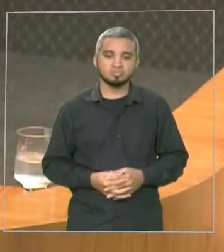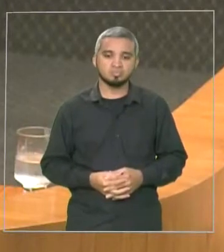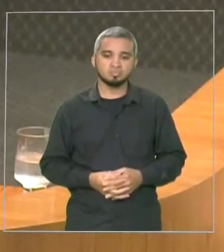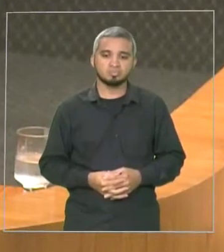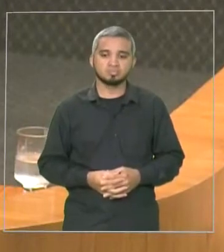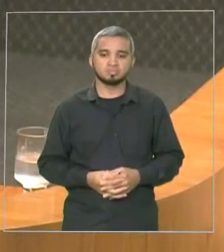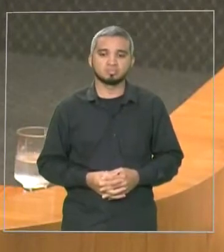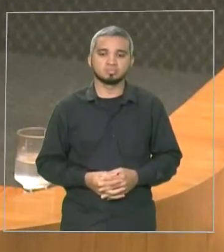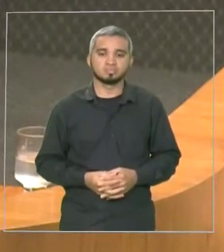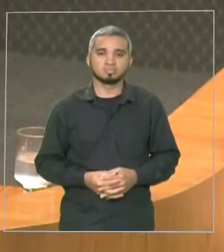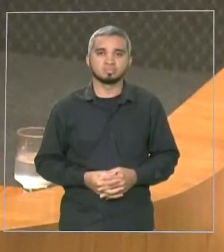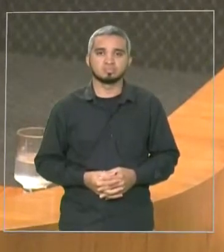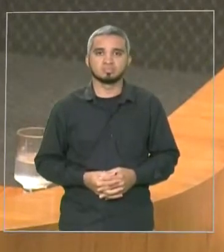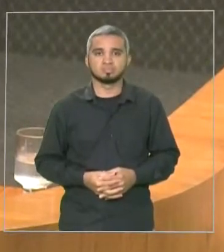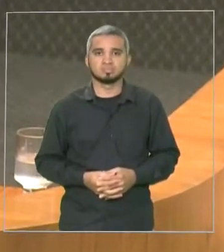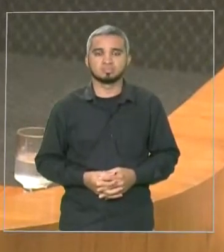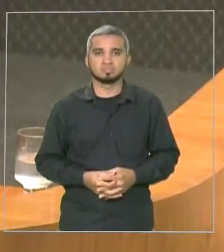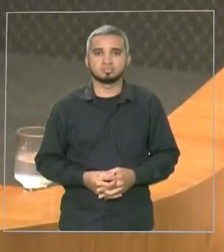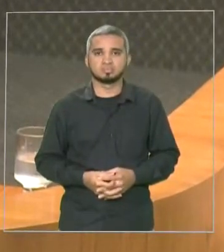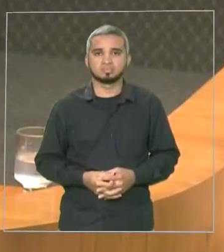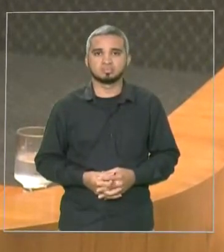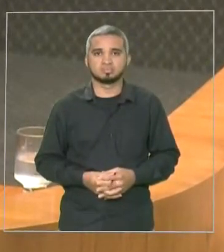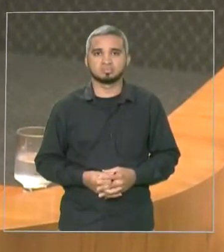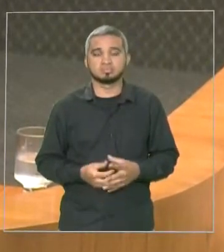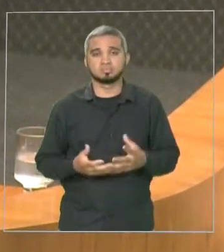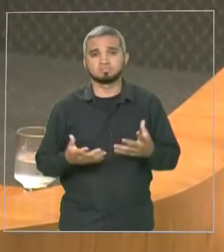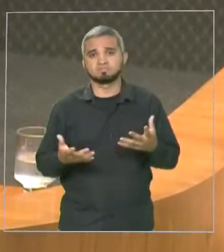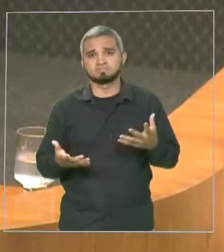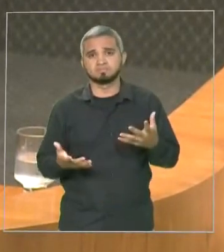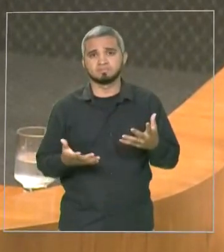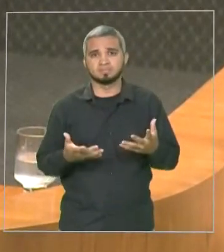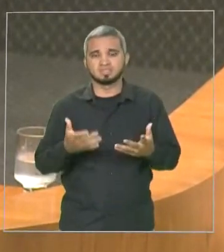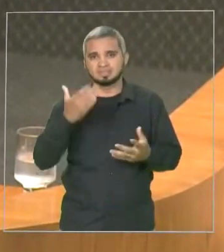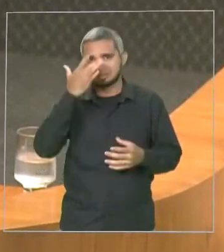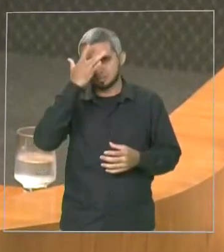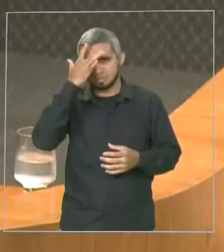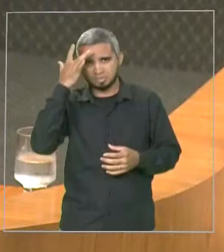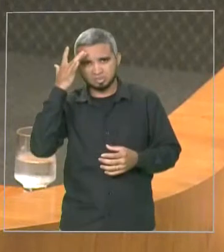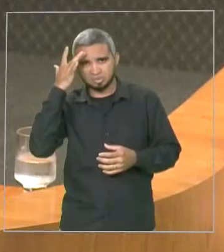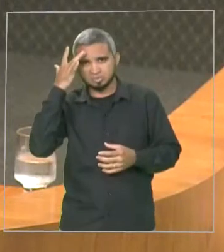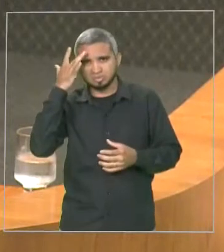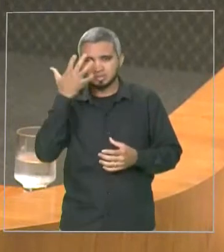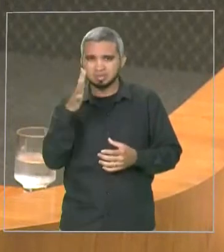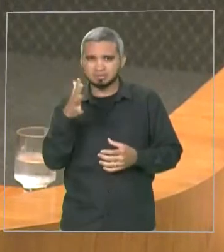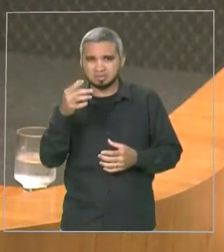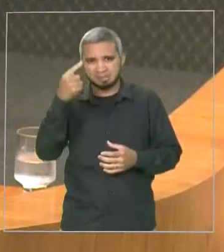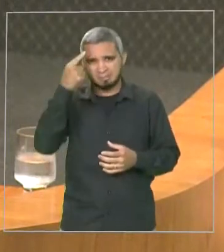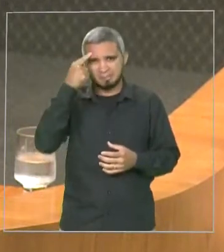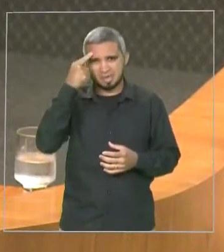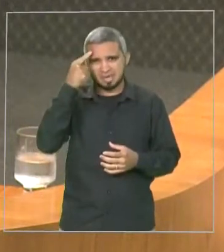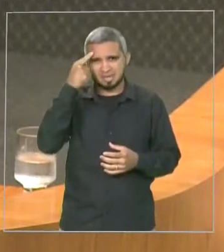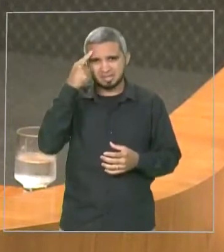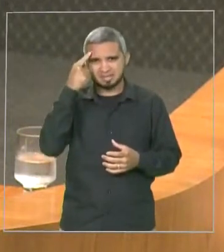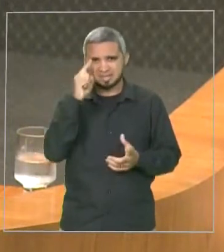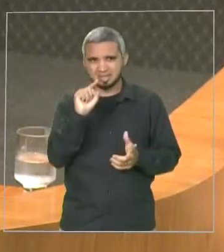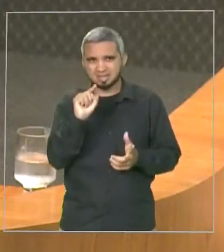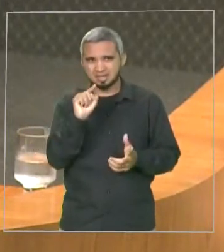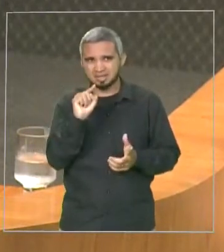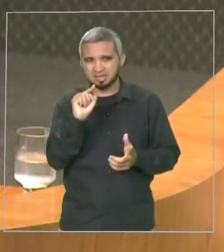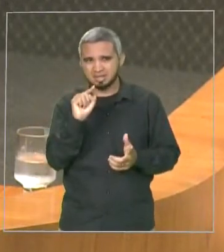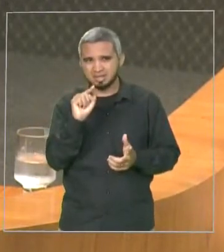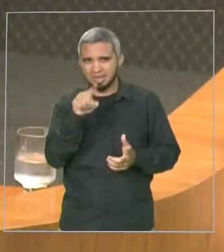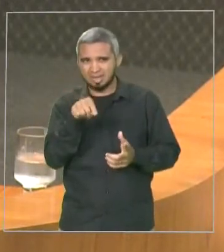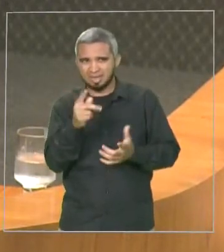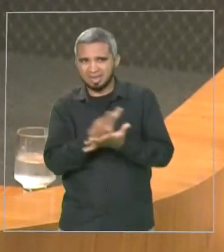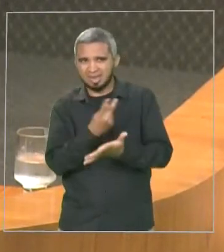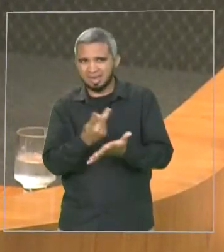quem ache pouco comum, deputado Levi, essa alteração, nós temos que entender e analisar